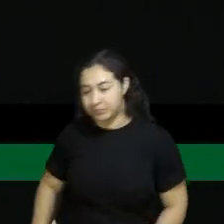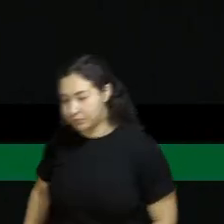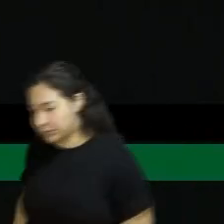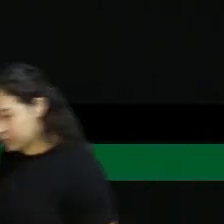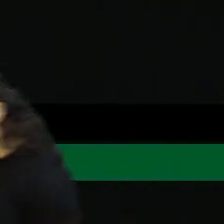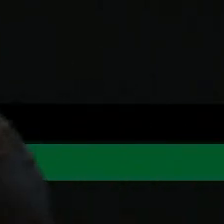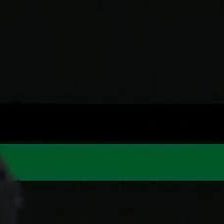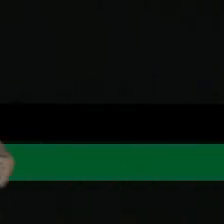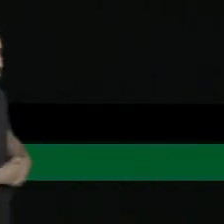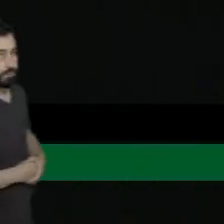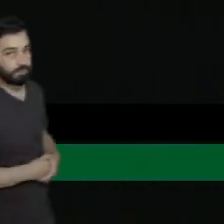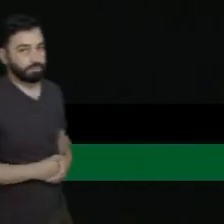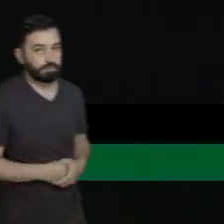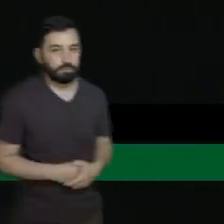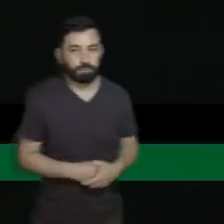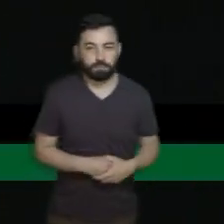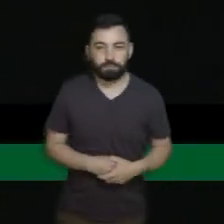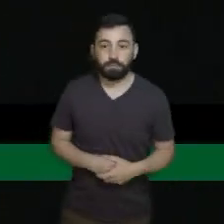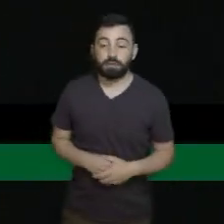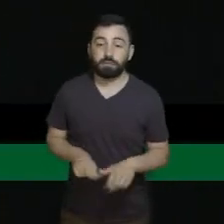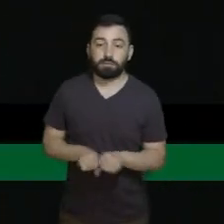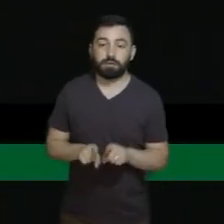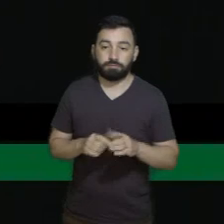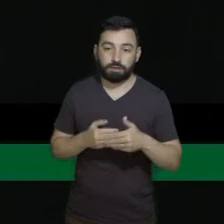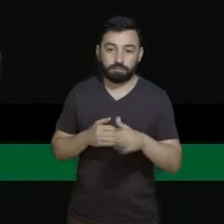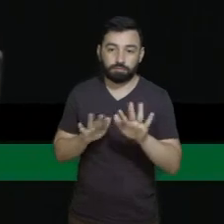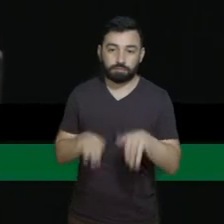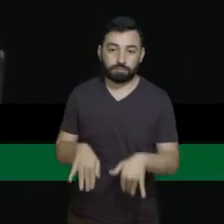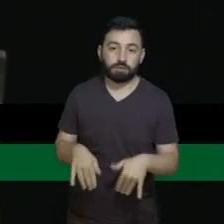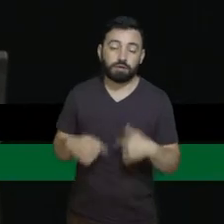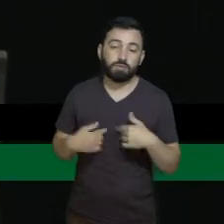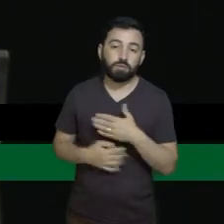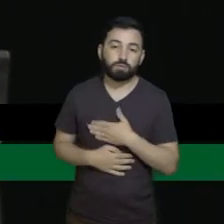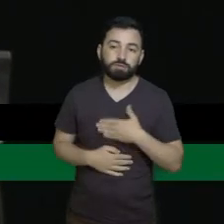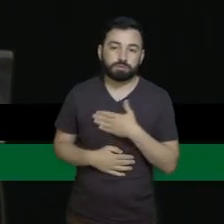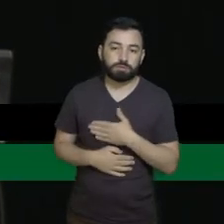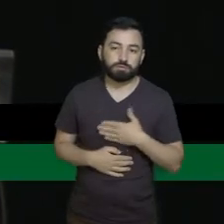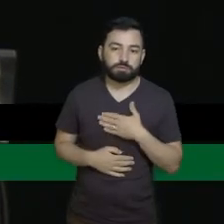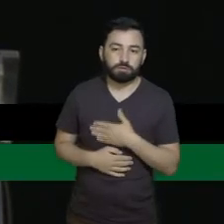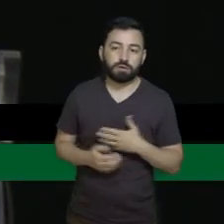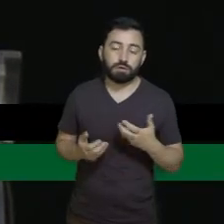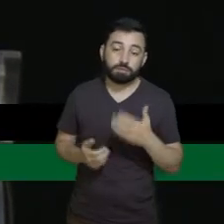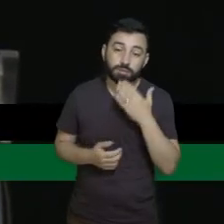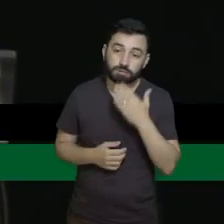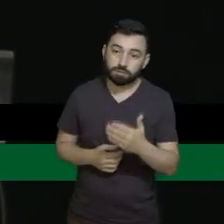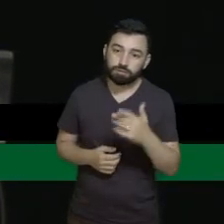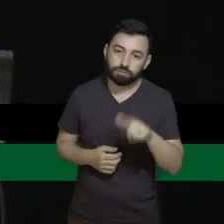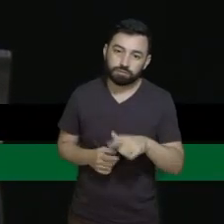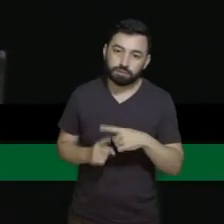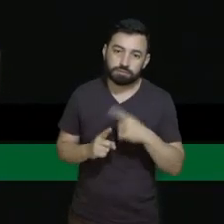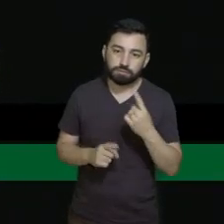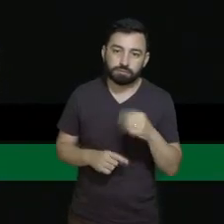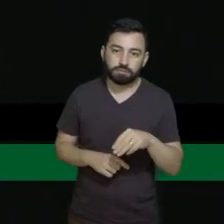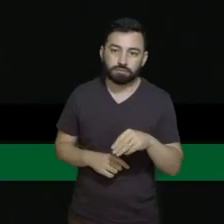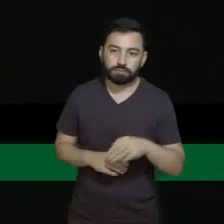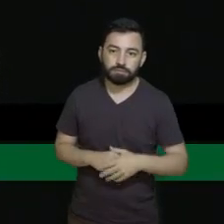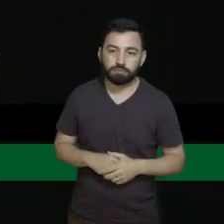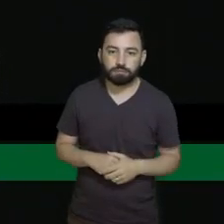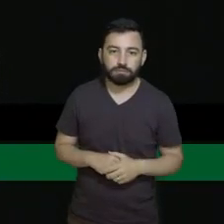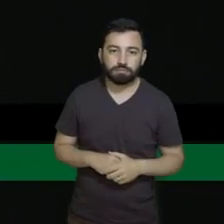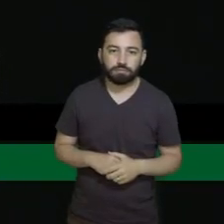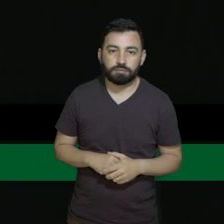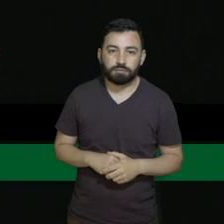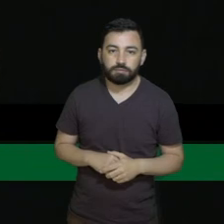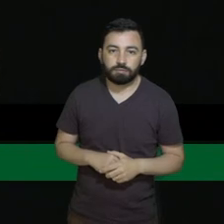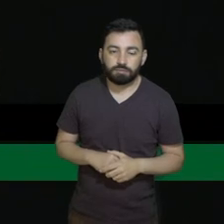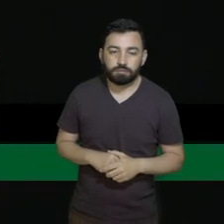presidente, para concluir, eu gostaria muito de pedir para o senhor mais um minuto do meu tempo,